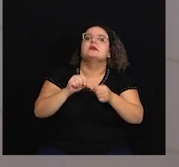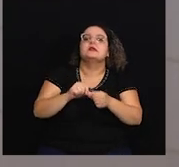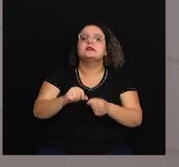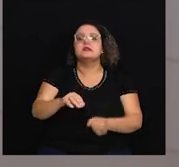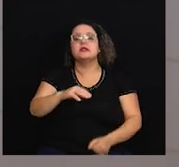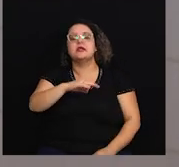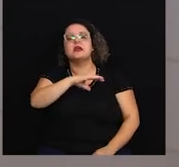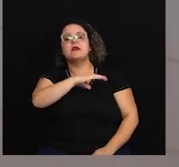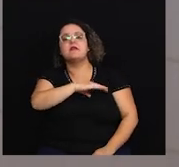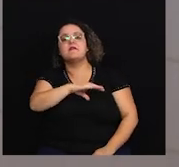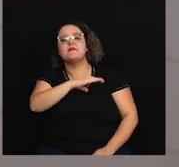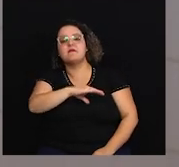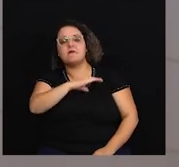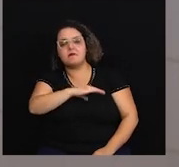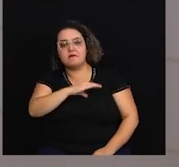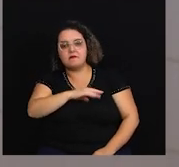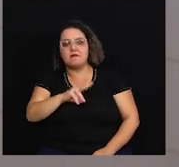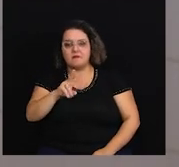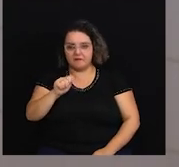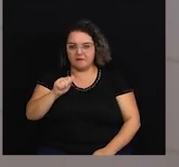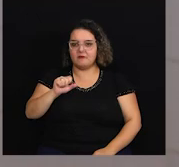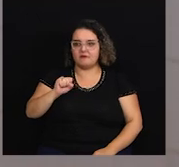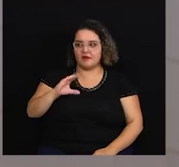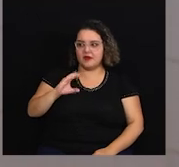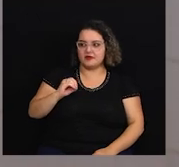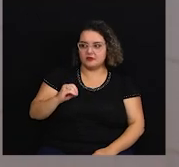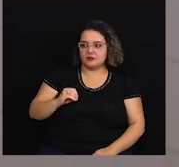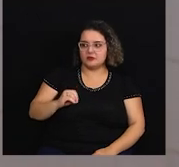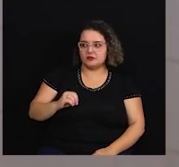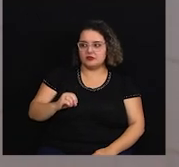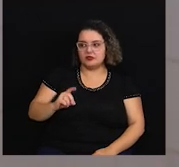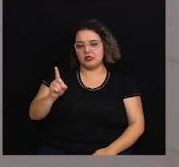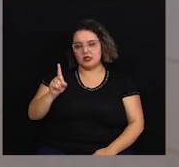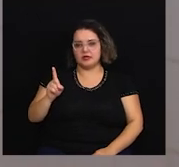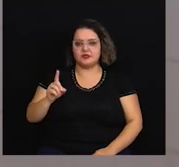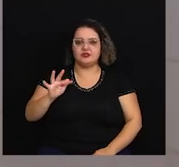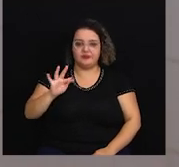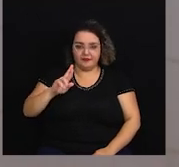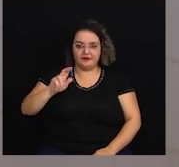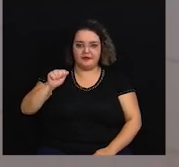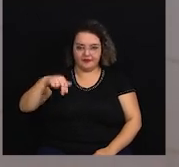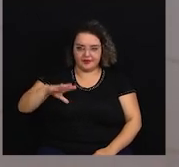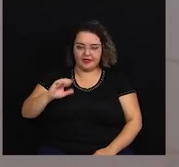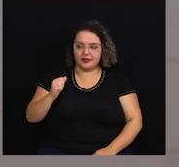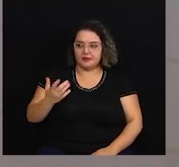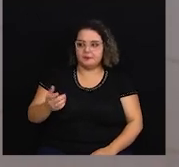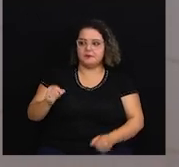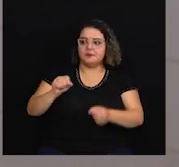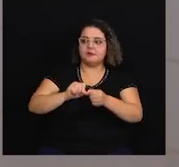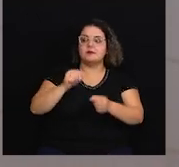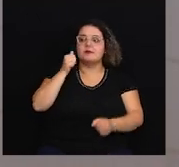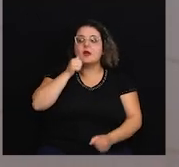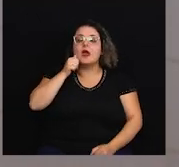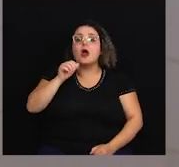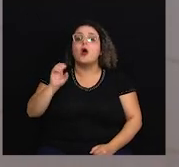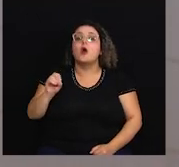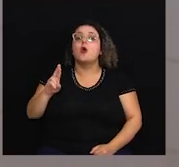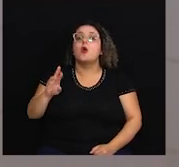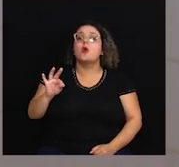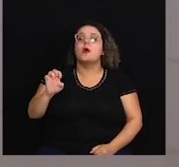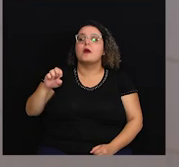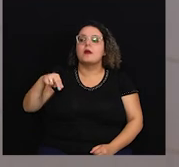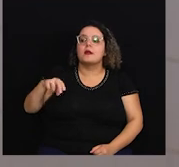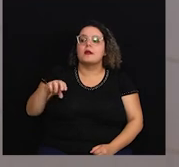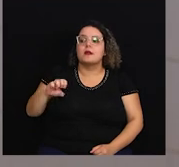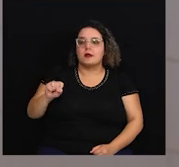Vasco da Gama que era time próxima time de Franca e fui fazer o feminino da Hortência e tinha um